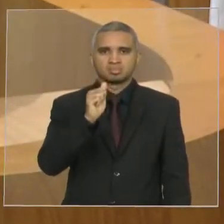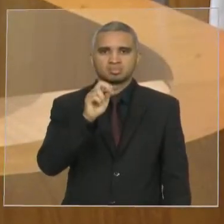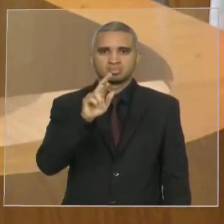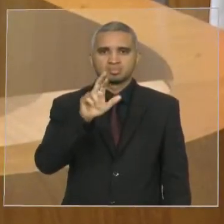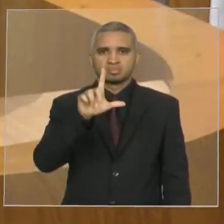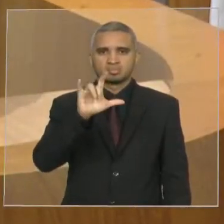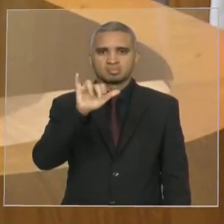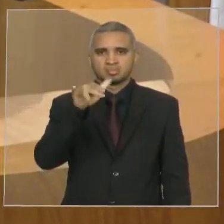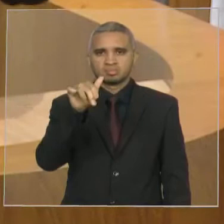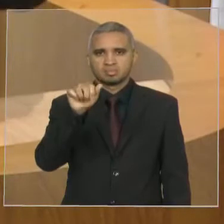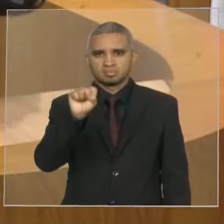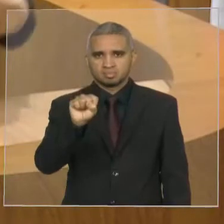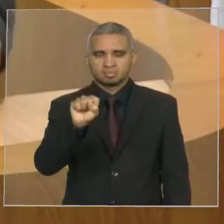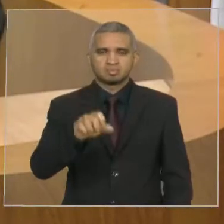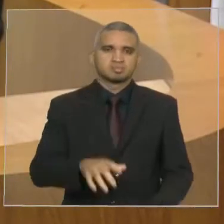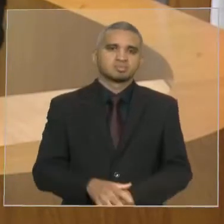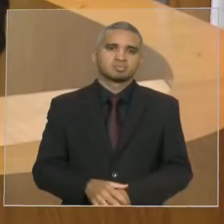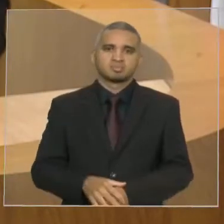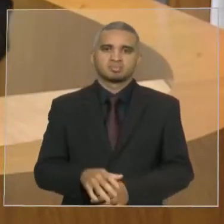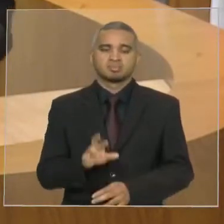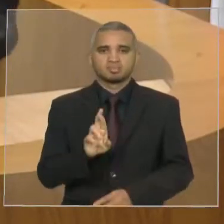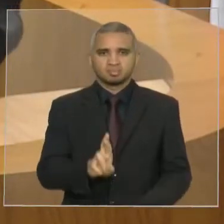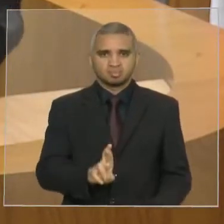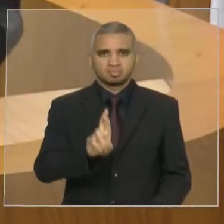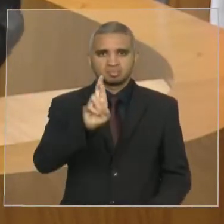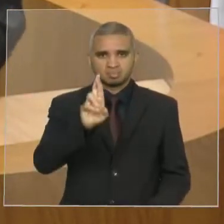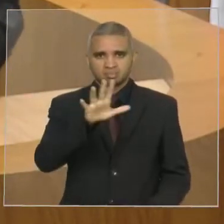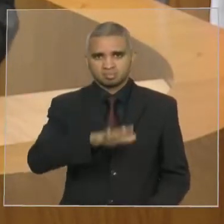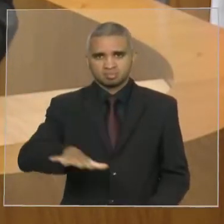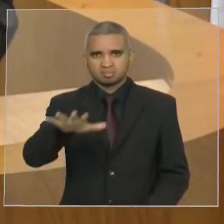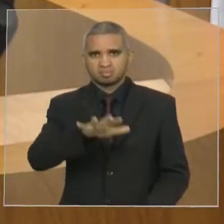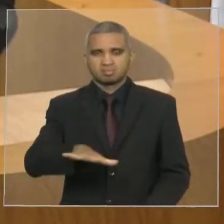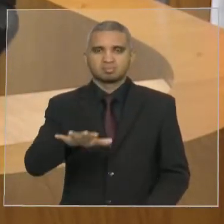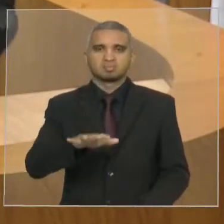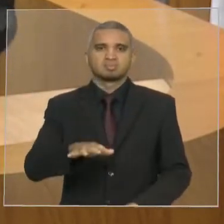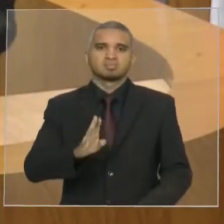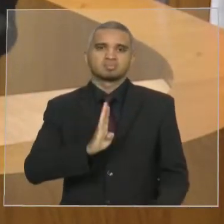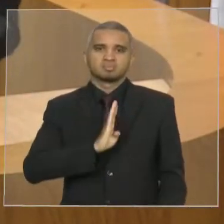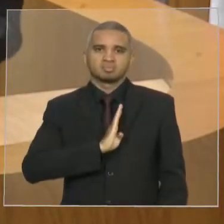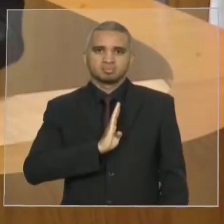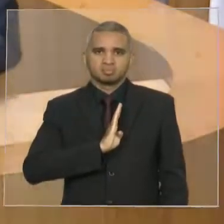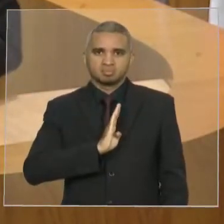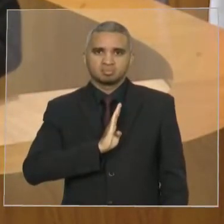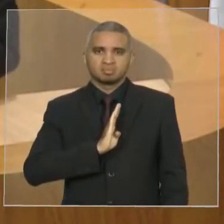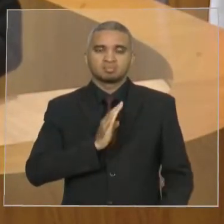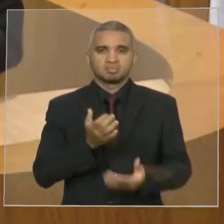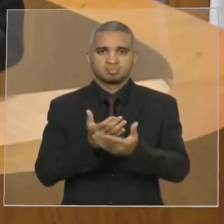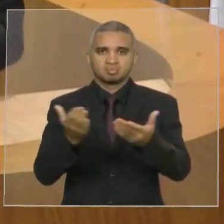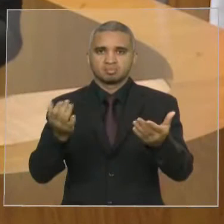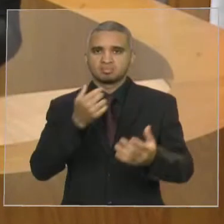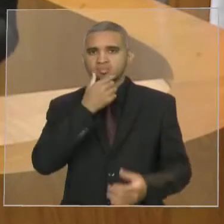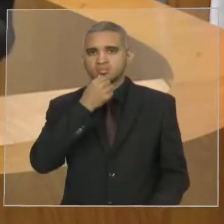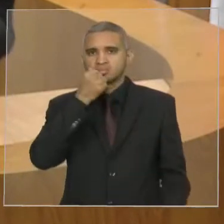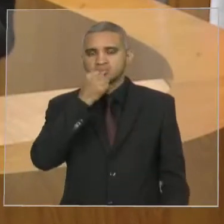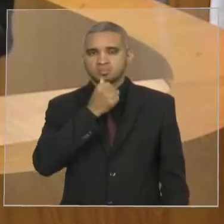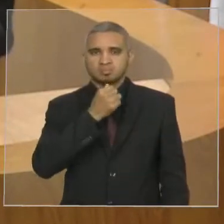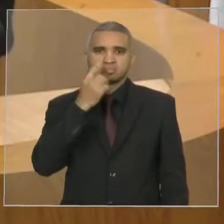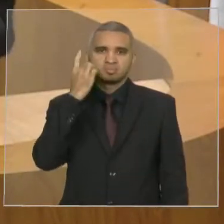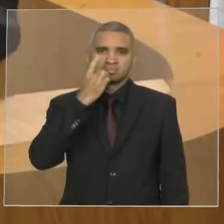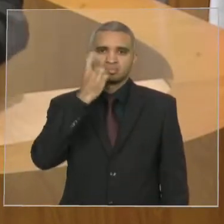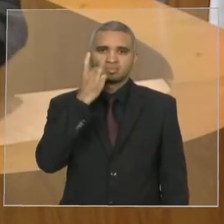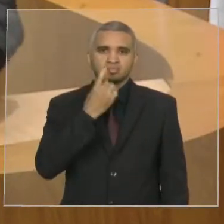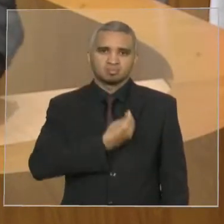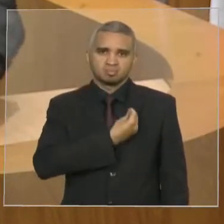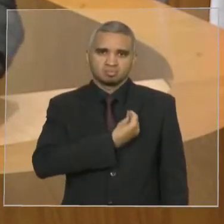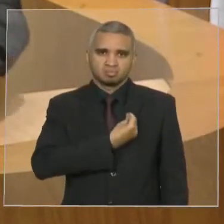que representa e representa muito bem ali a região de Bacabal, senhores deputados e deputadas